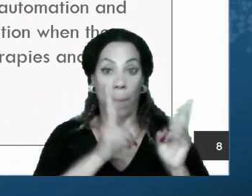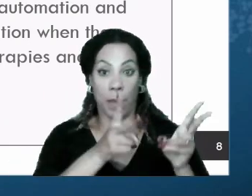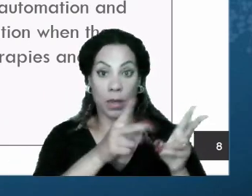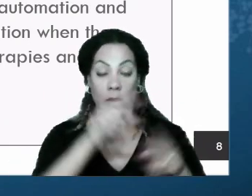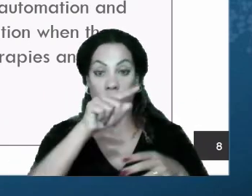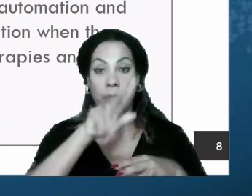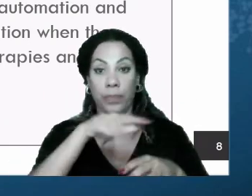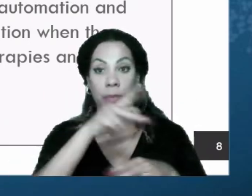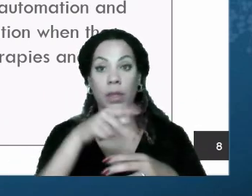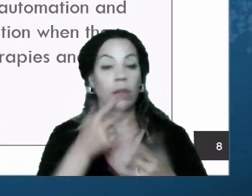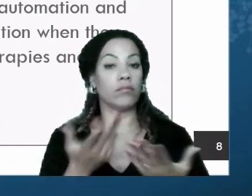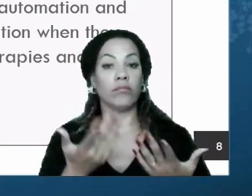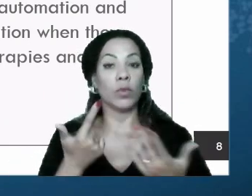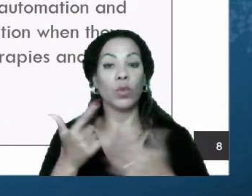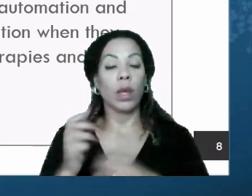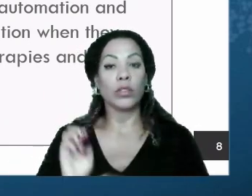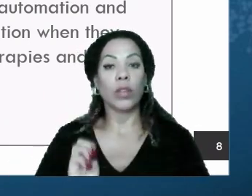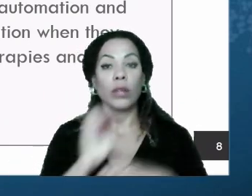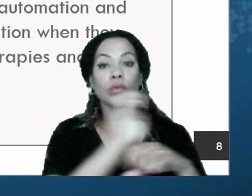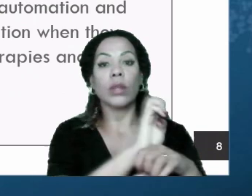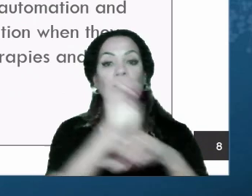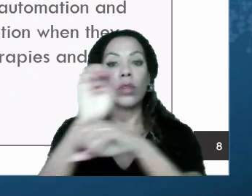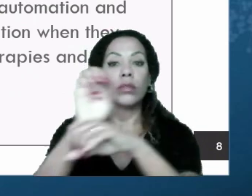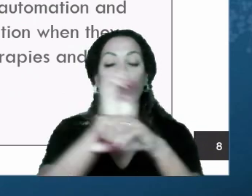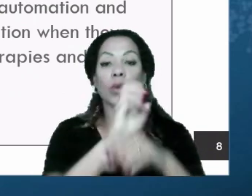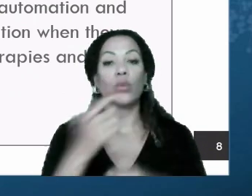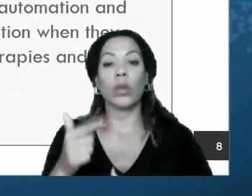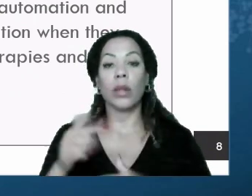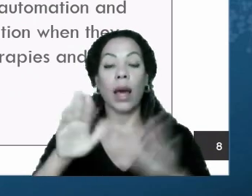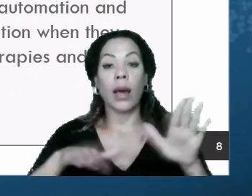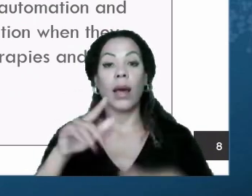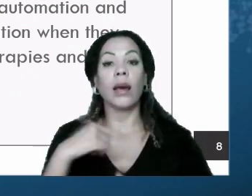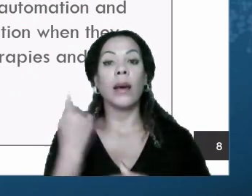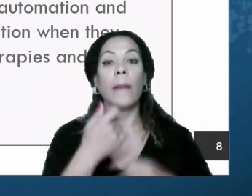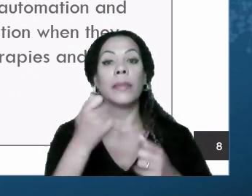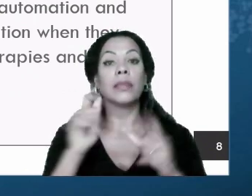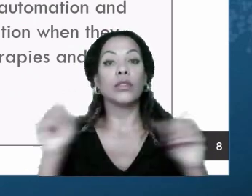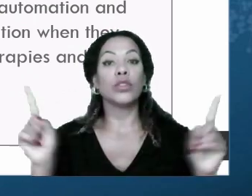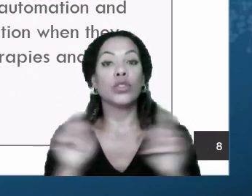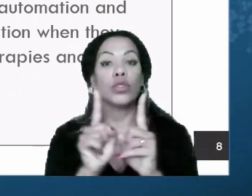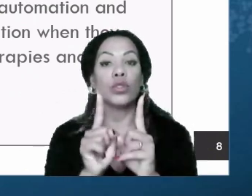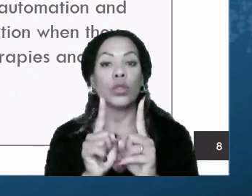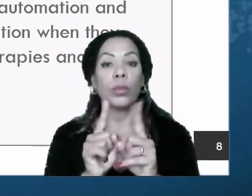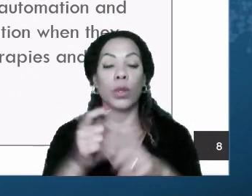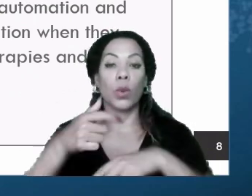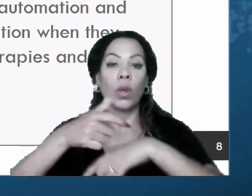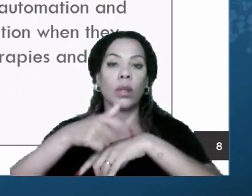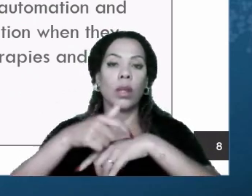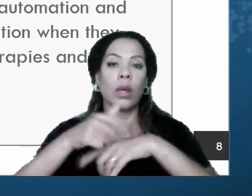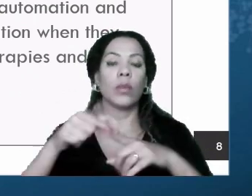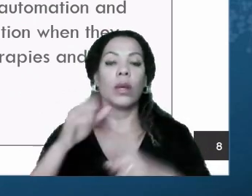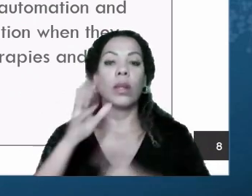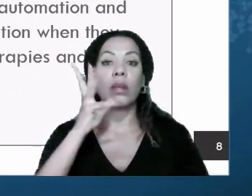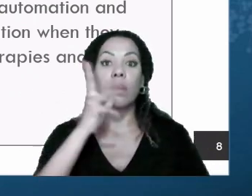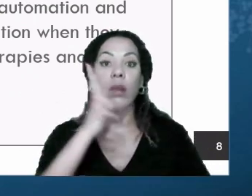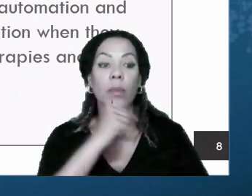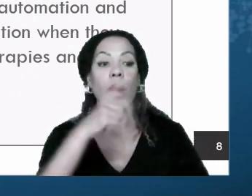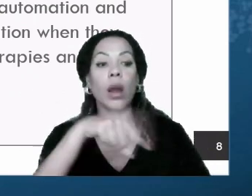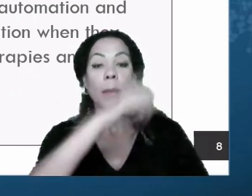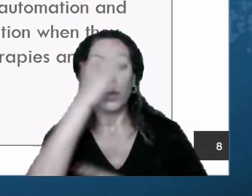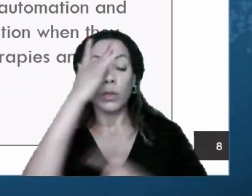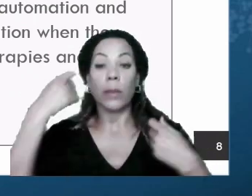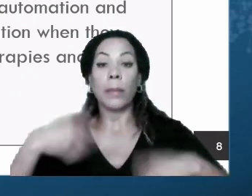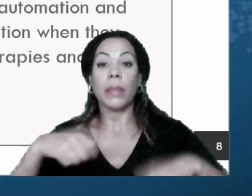E muitas vezes nós temos que encurtar o tempo que leva para a pessoa ter acesso a